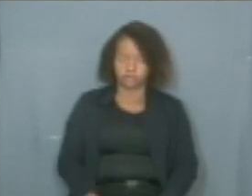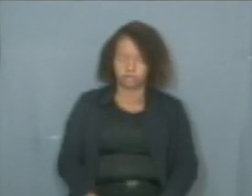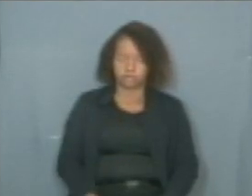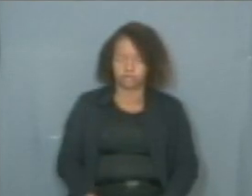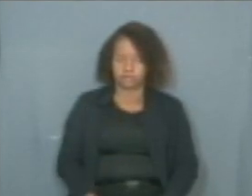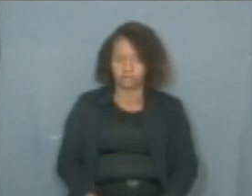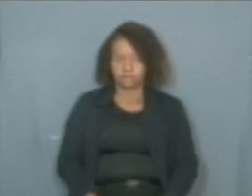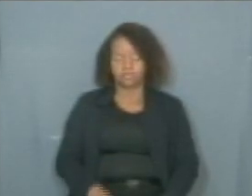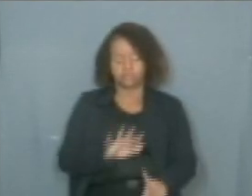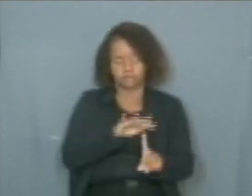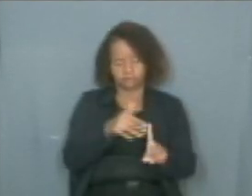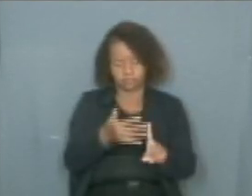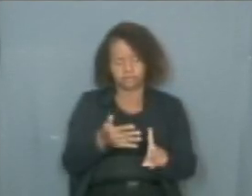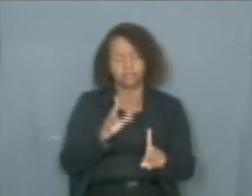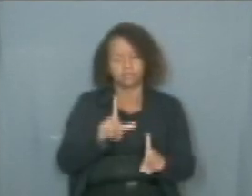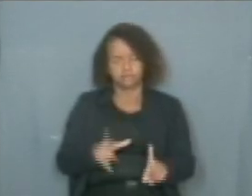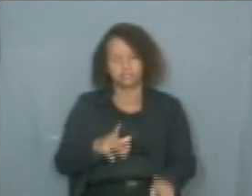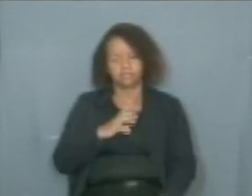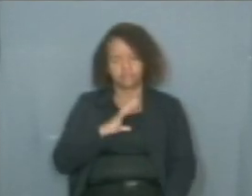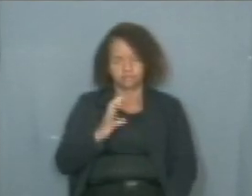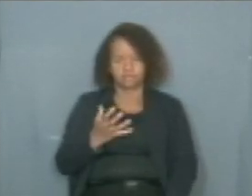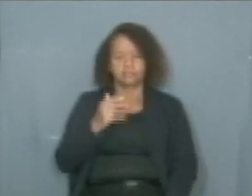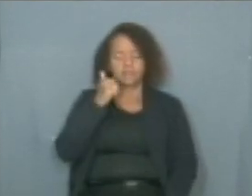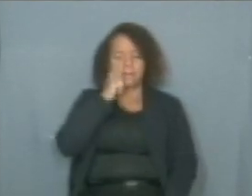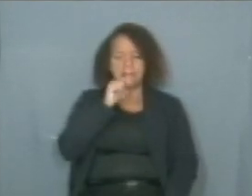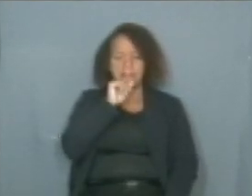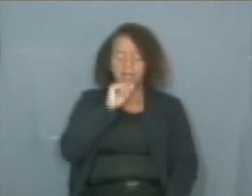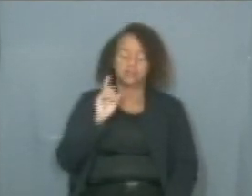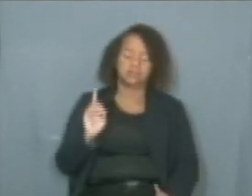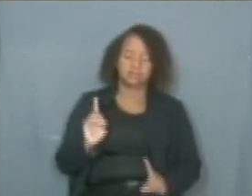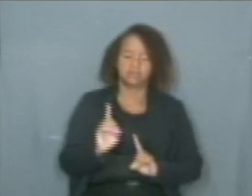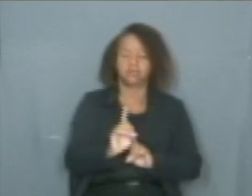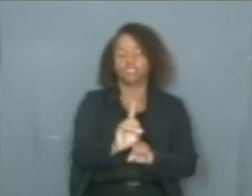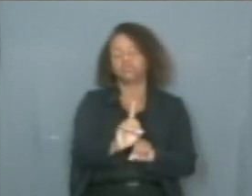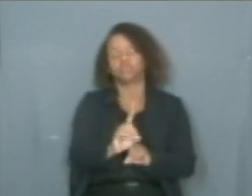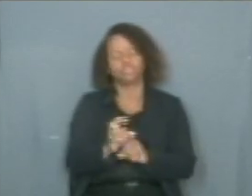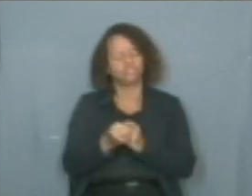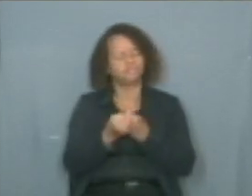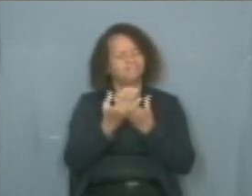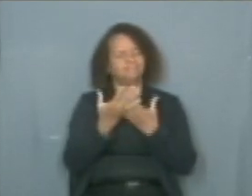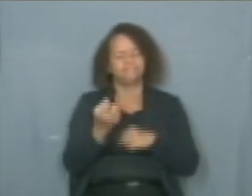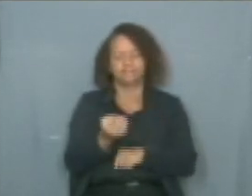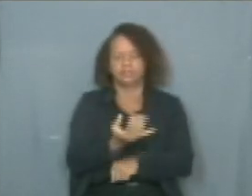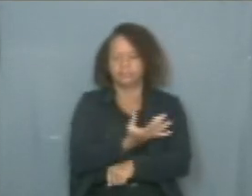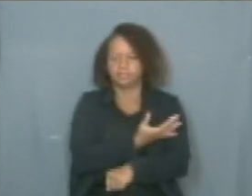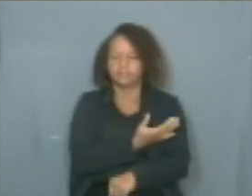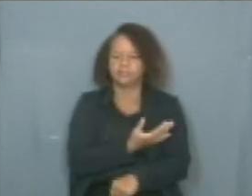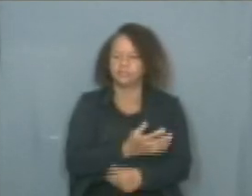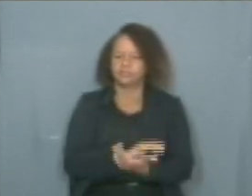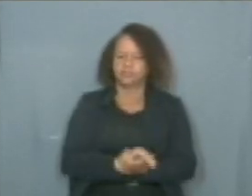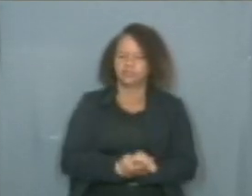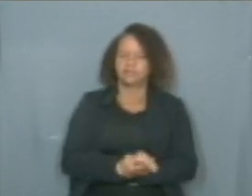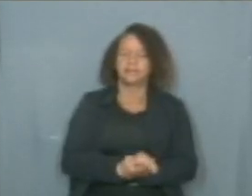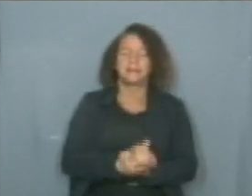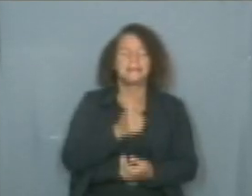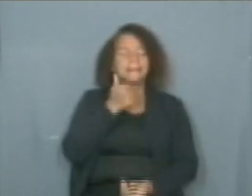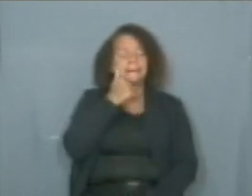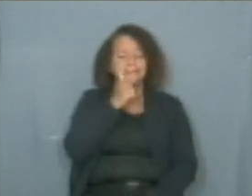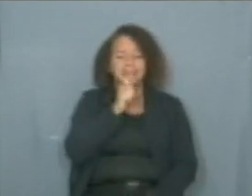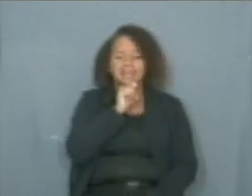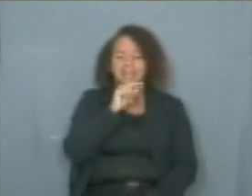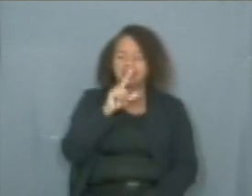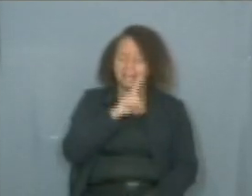e solenidades que nós realizamos com mães atípicas, nós tivemos relatos emocionantes de mães que estavam em